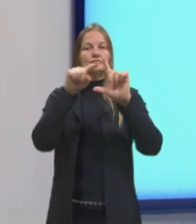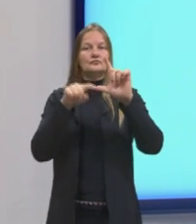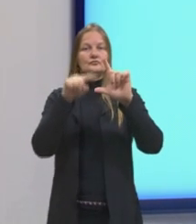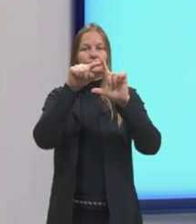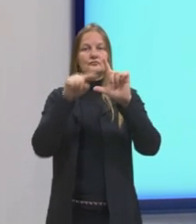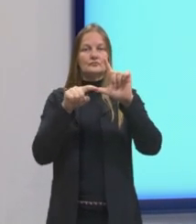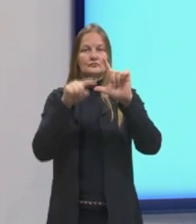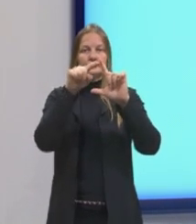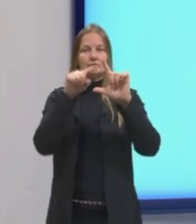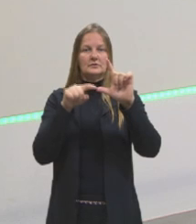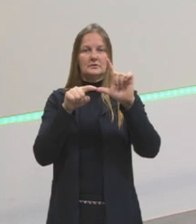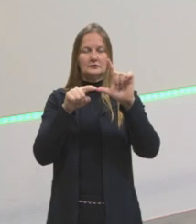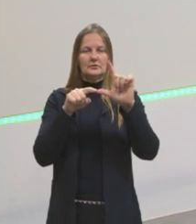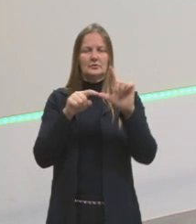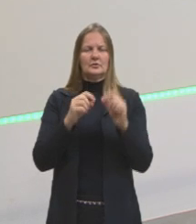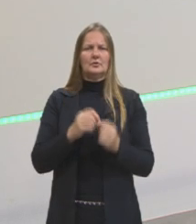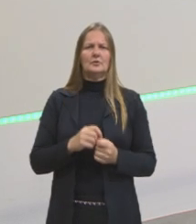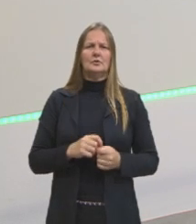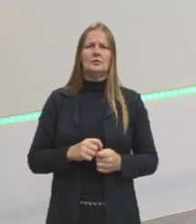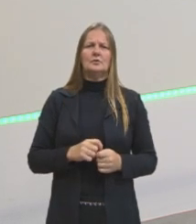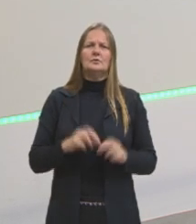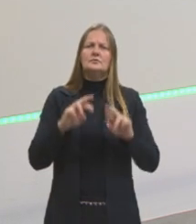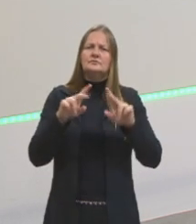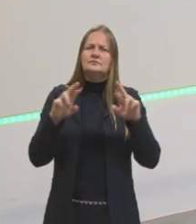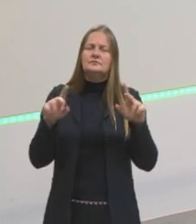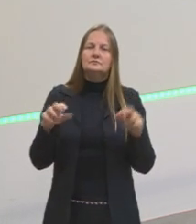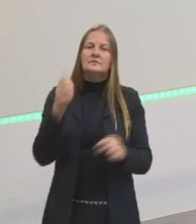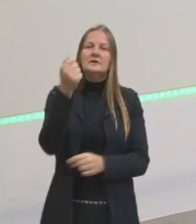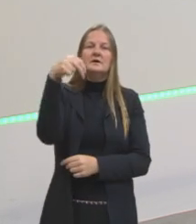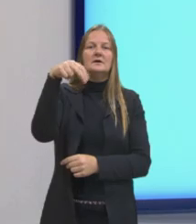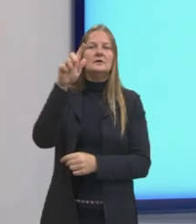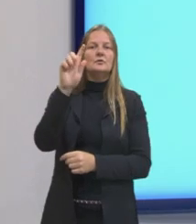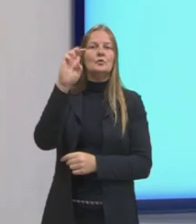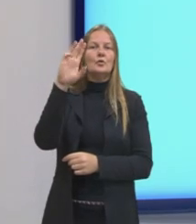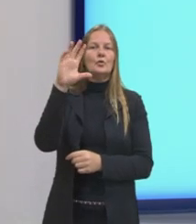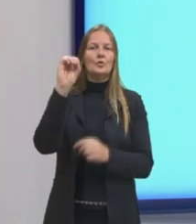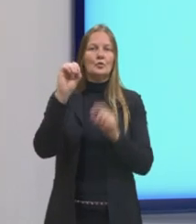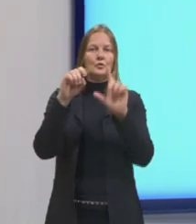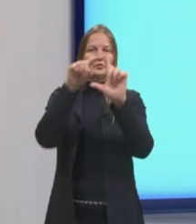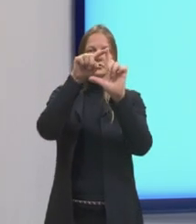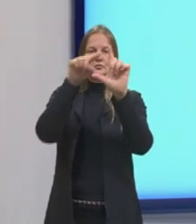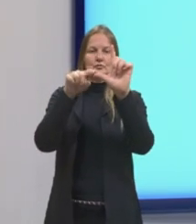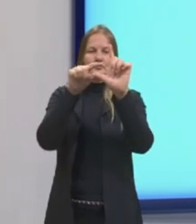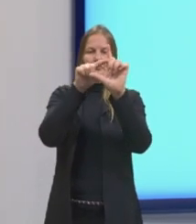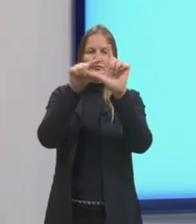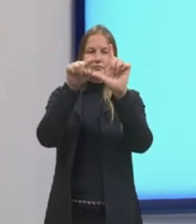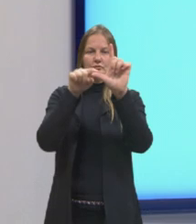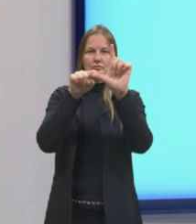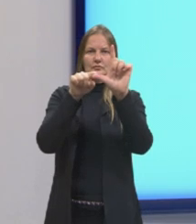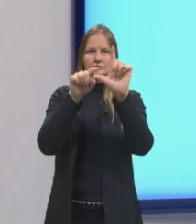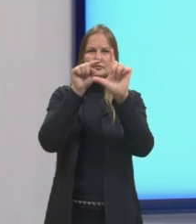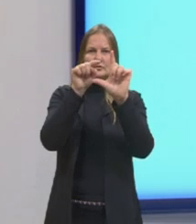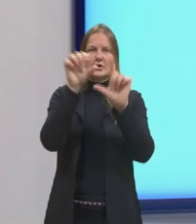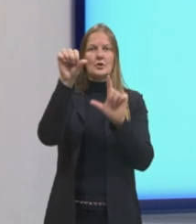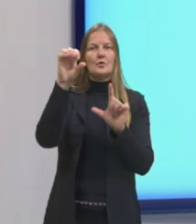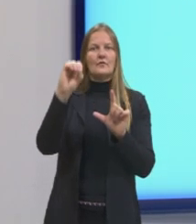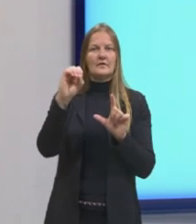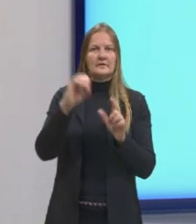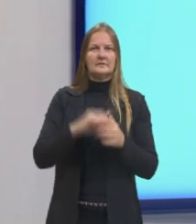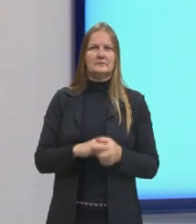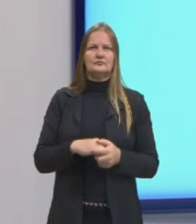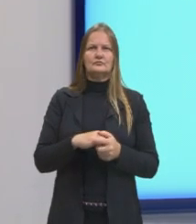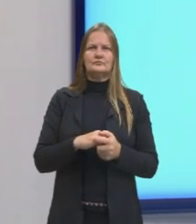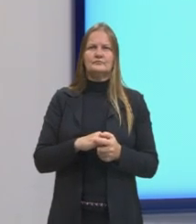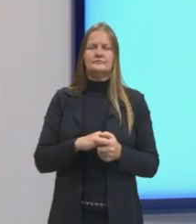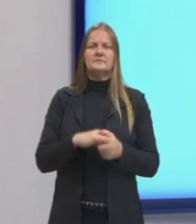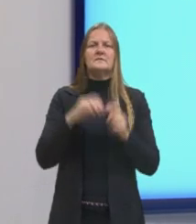a angulação de cada um desses quadrantes é um ângulo de 90 graus não cada quadrante tem 90 graus então aqui se